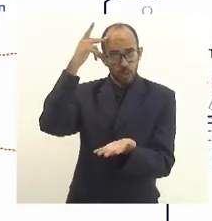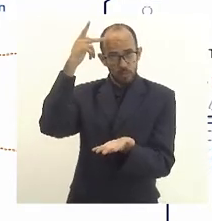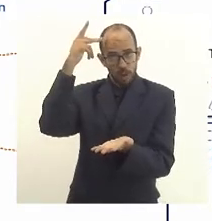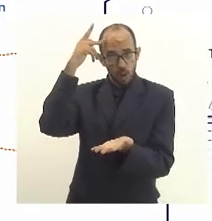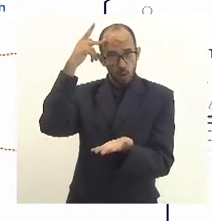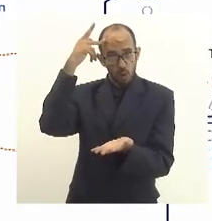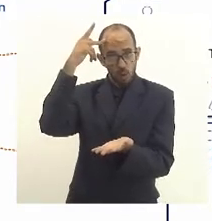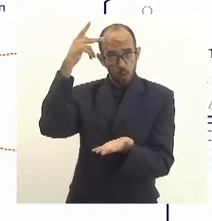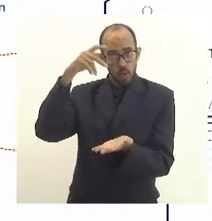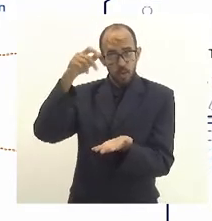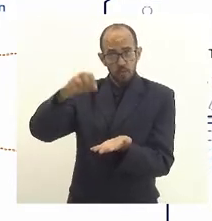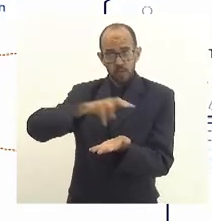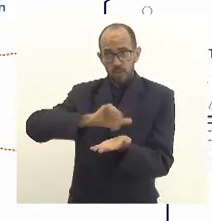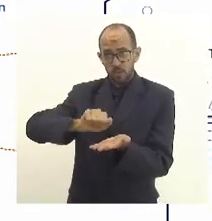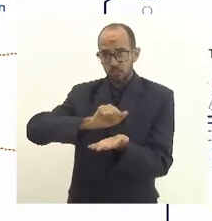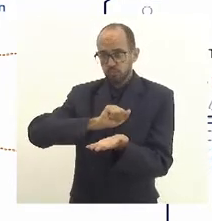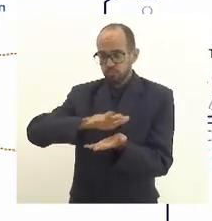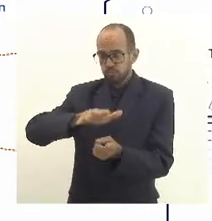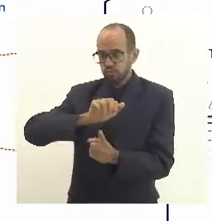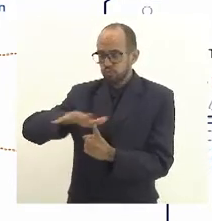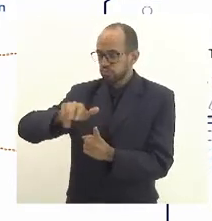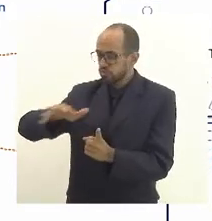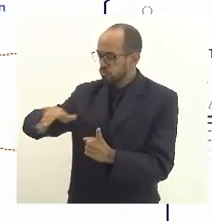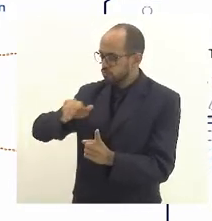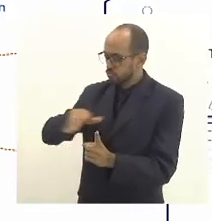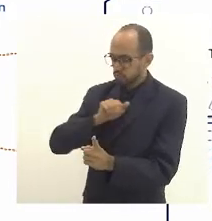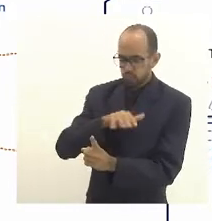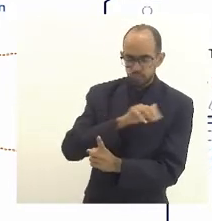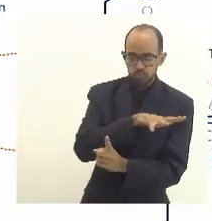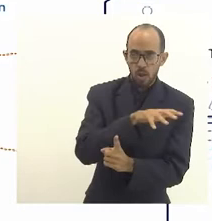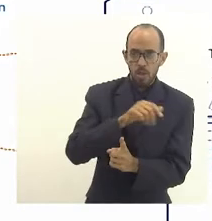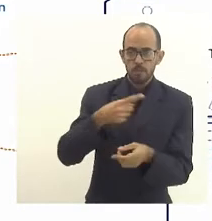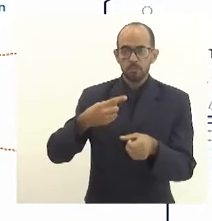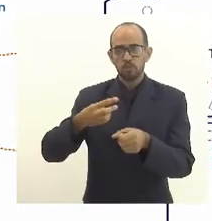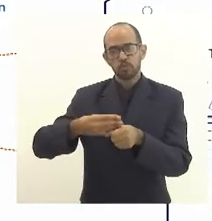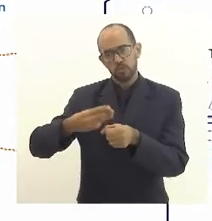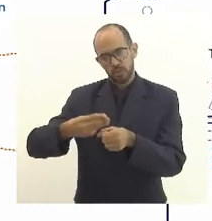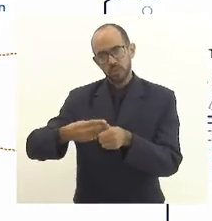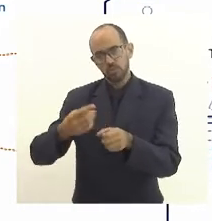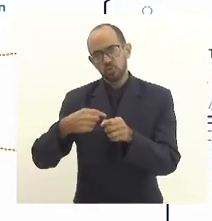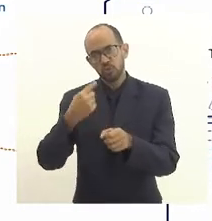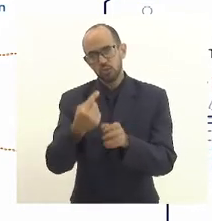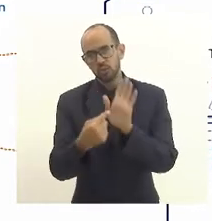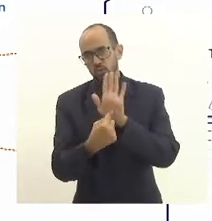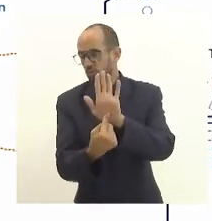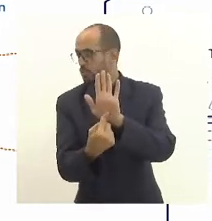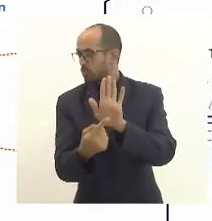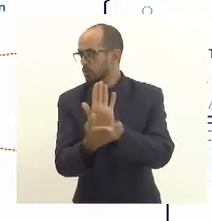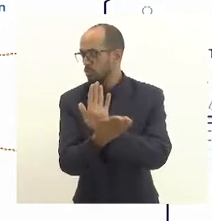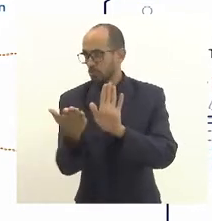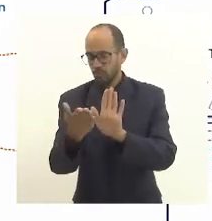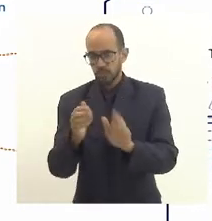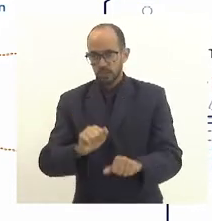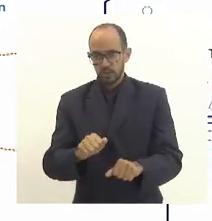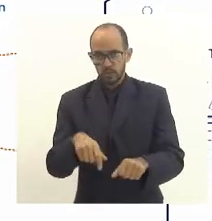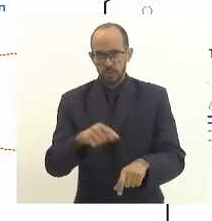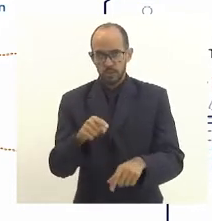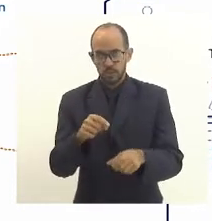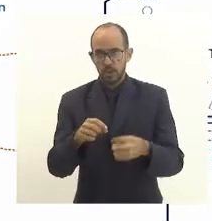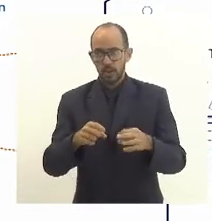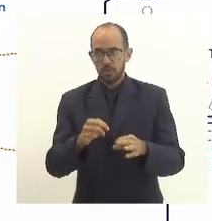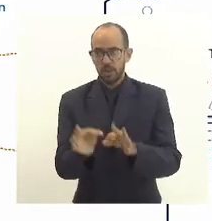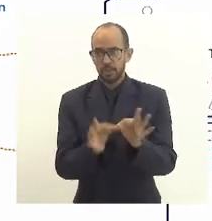vai gerar conectividade 5G para as cidades que a gente colocou. É só um esquemáticozinho para poder explicar como que está sendo feito